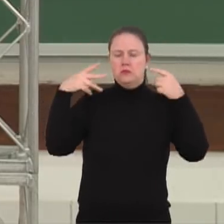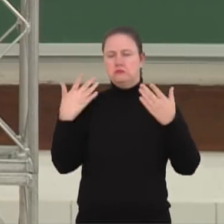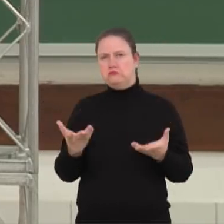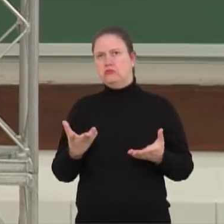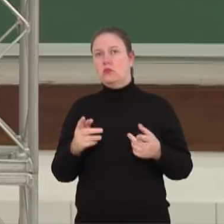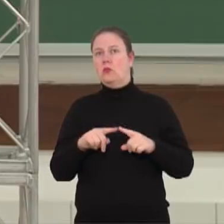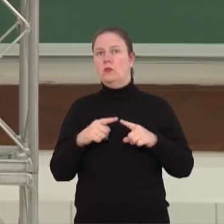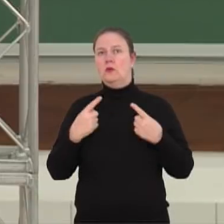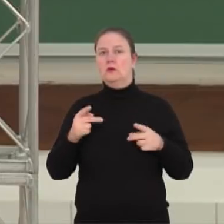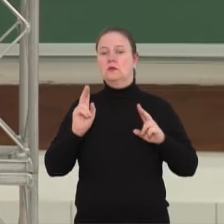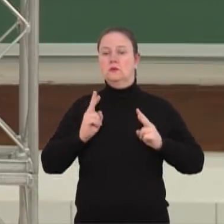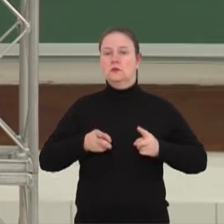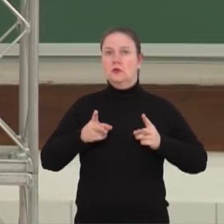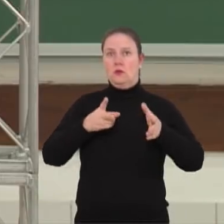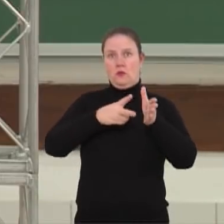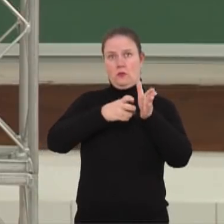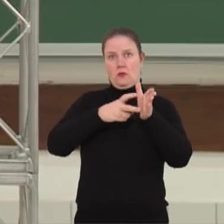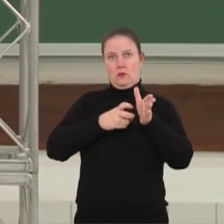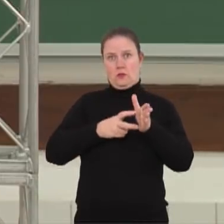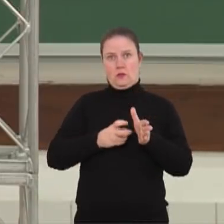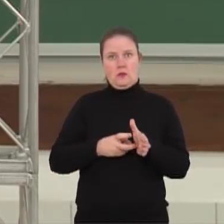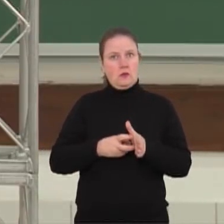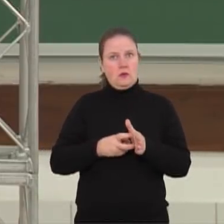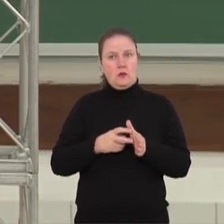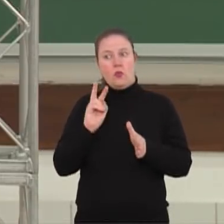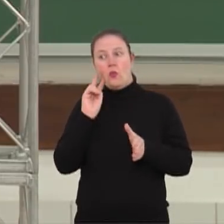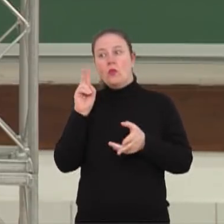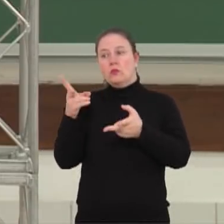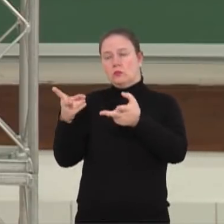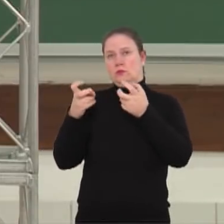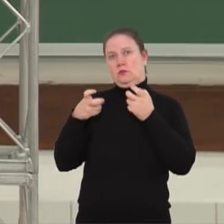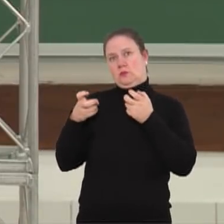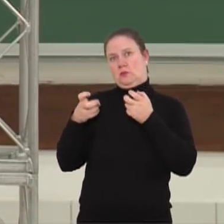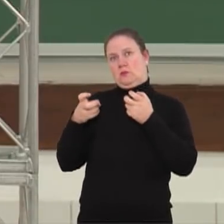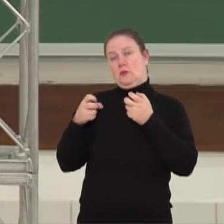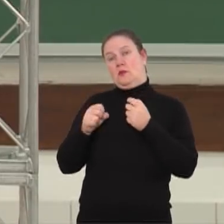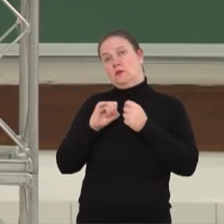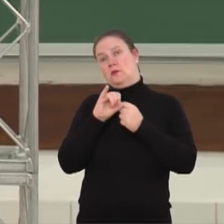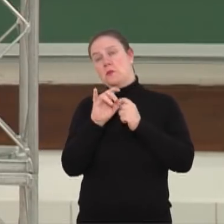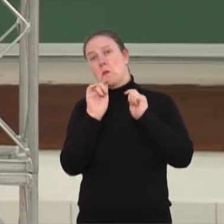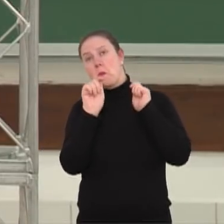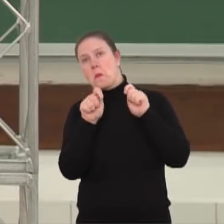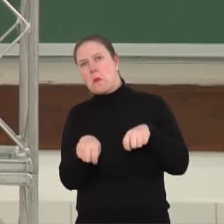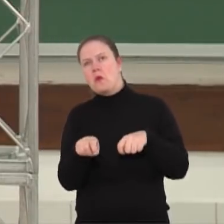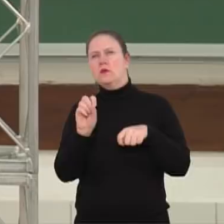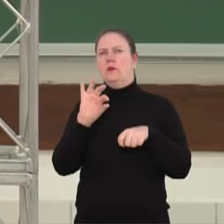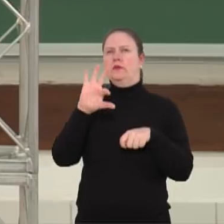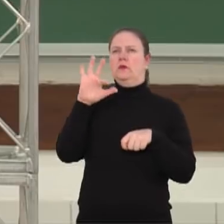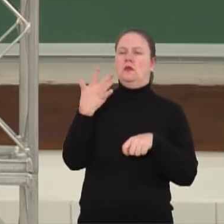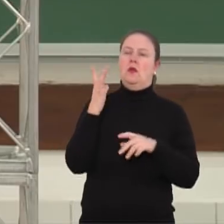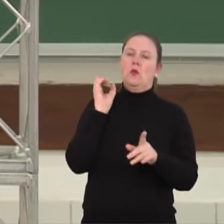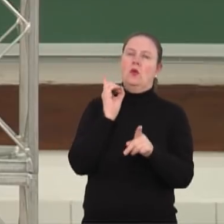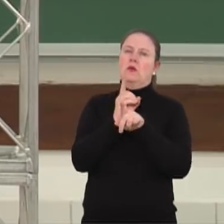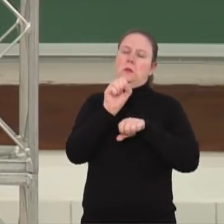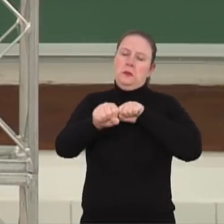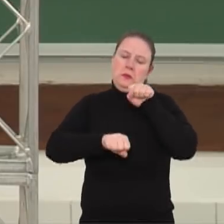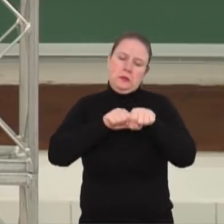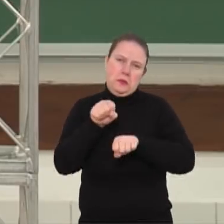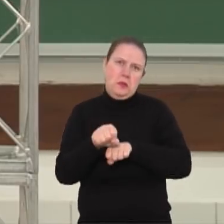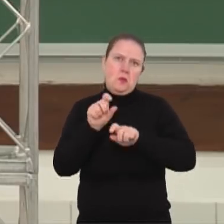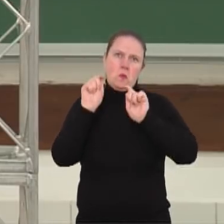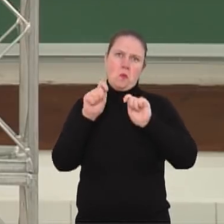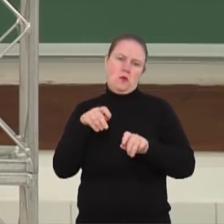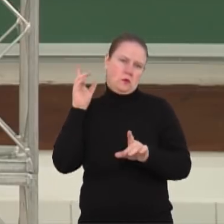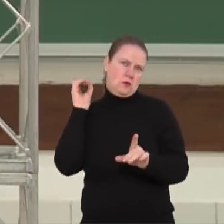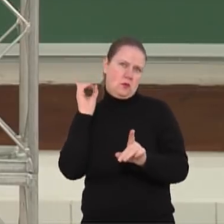vamos sempre no vocabulário, sempre no óbvio, né, gente? Claro que a gente pode também encontrar bicicleta, alguns parques têm bicicleta,